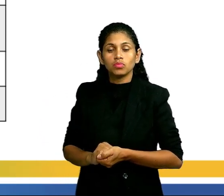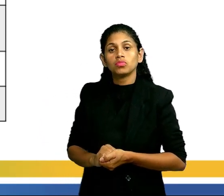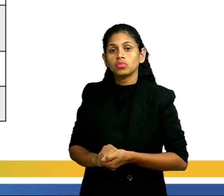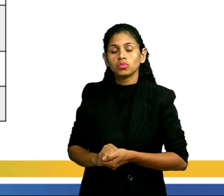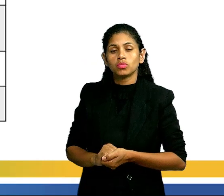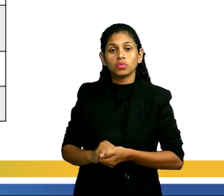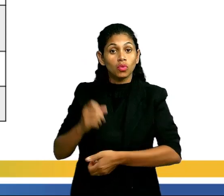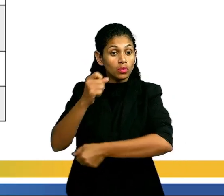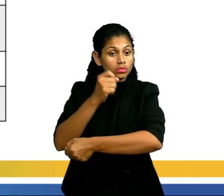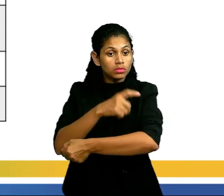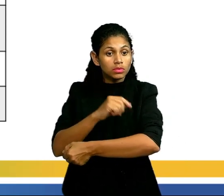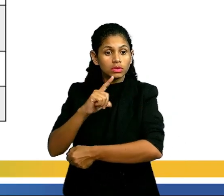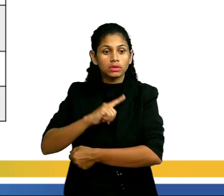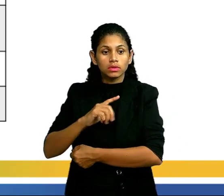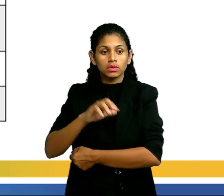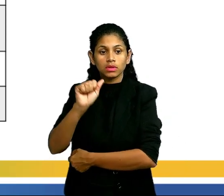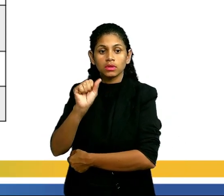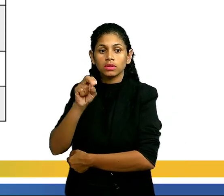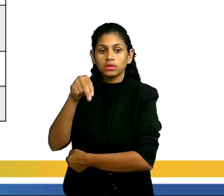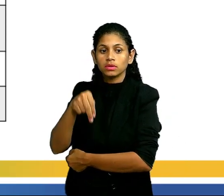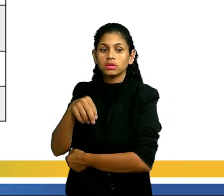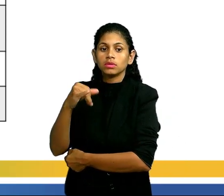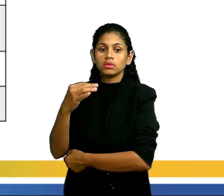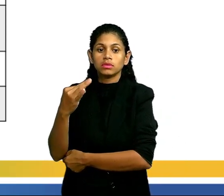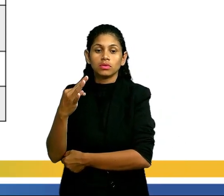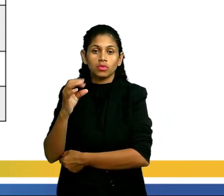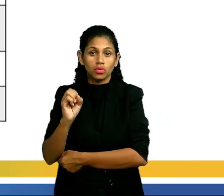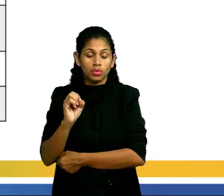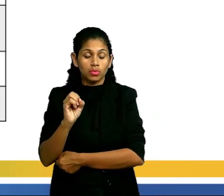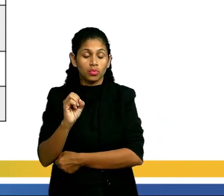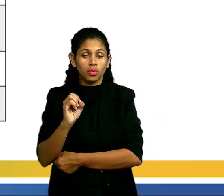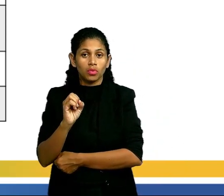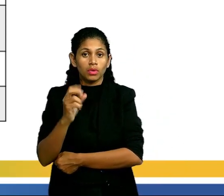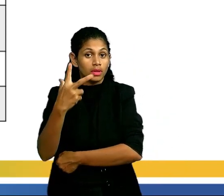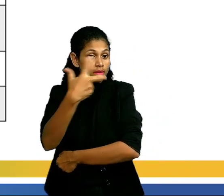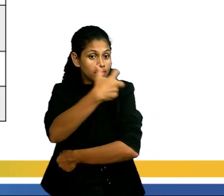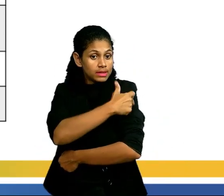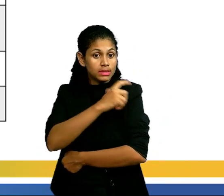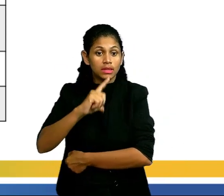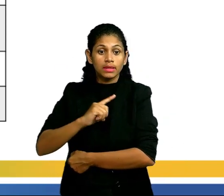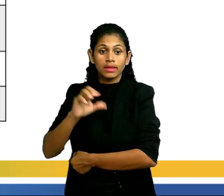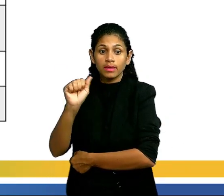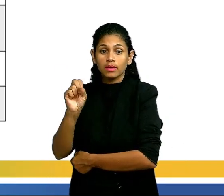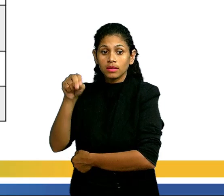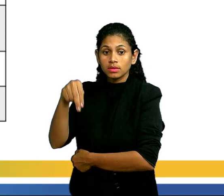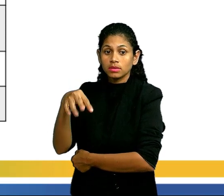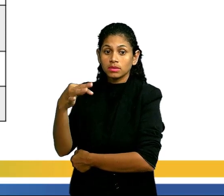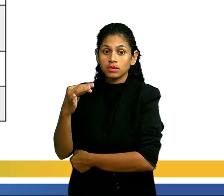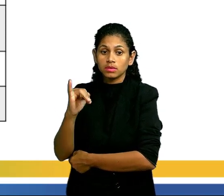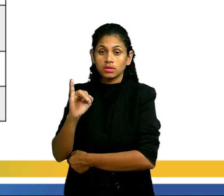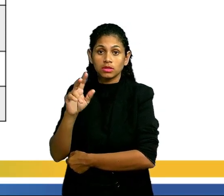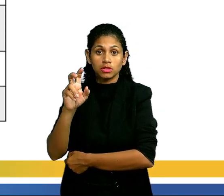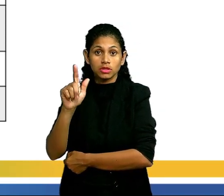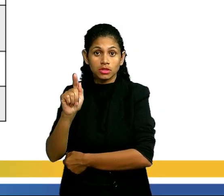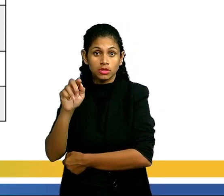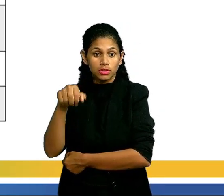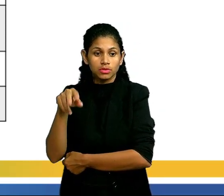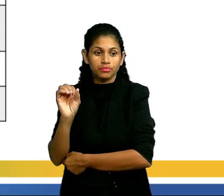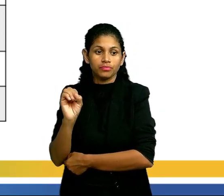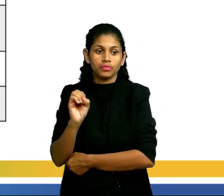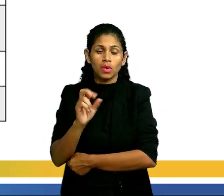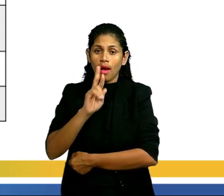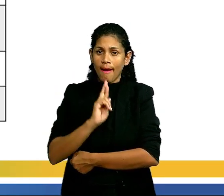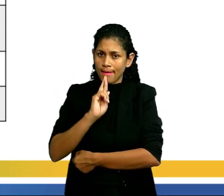tem anticorpos neles, né? E no outro é antígeno. A resposta no primeiro